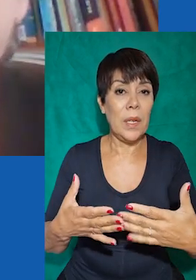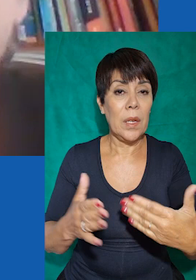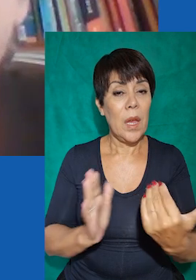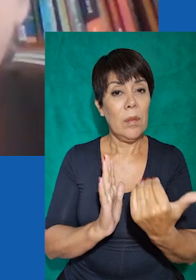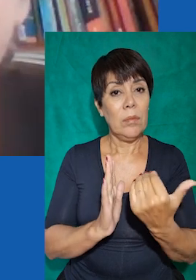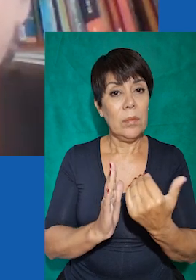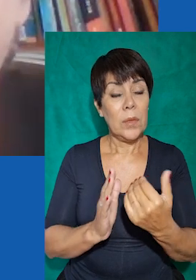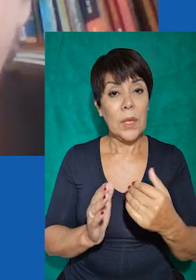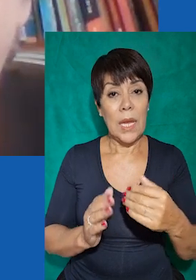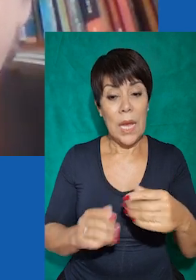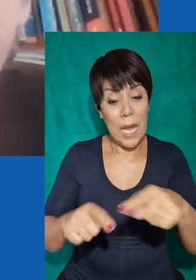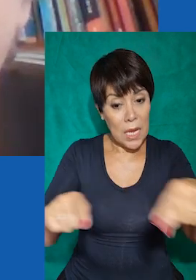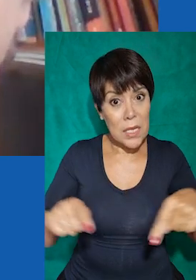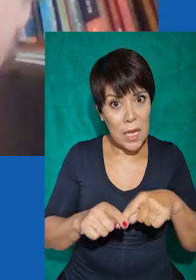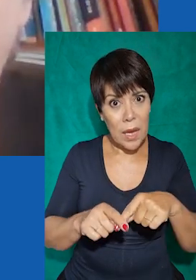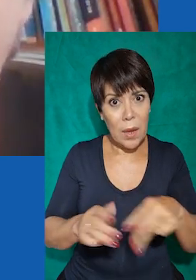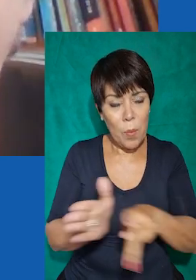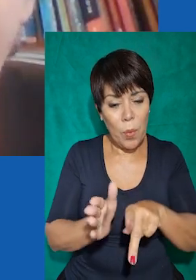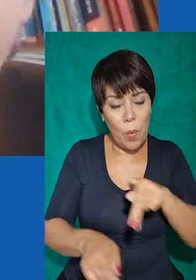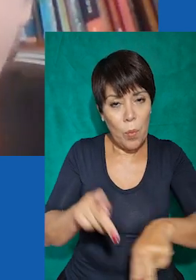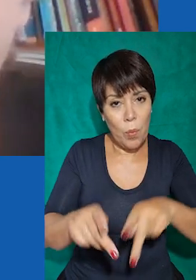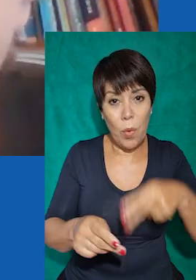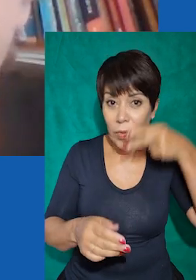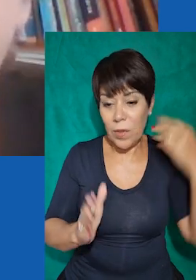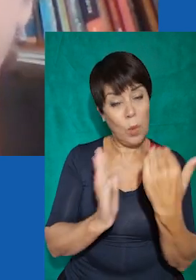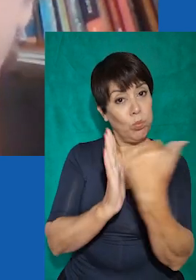retirou todas as terras indígenas que ainda não estavam